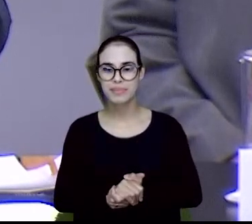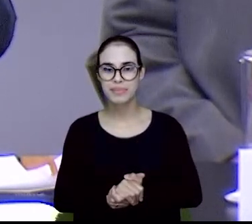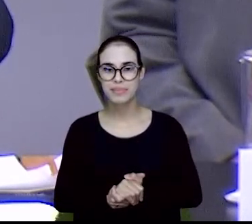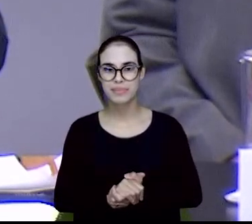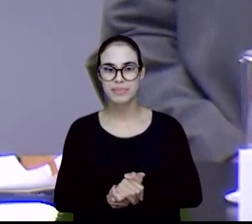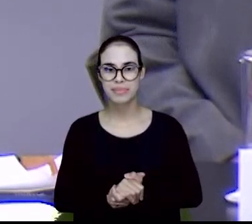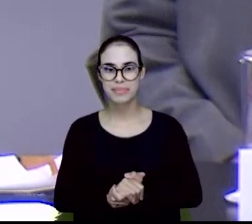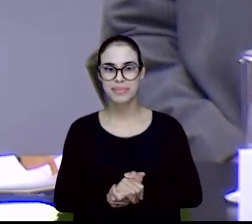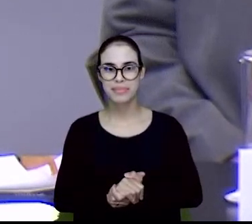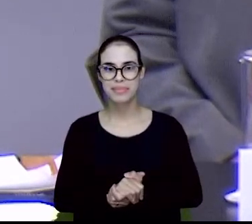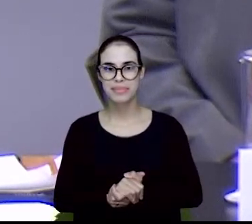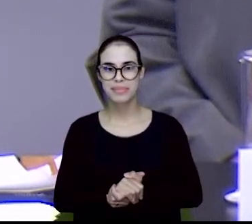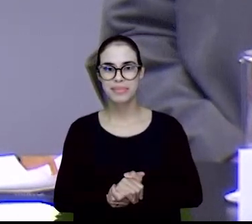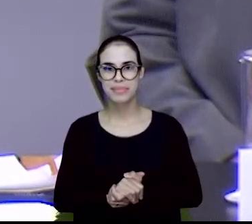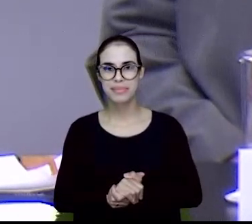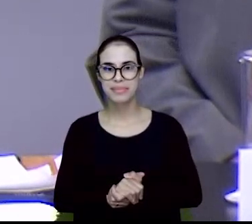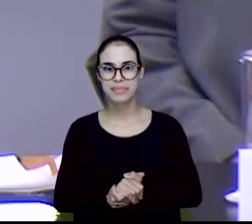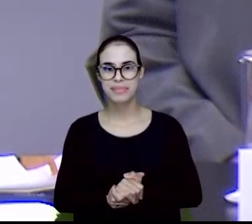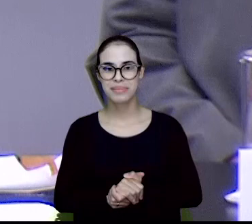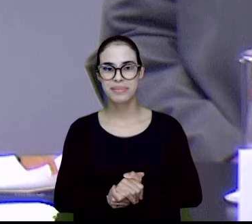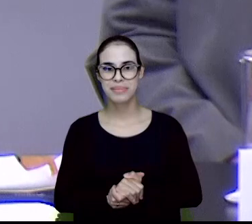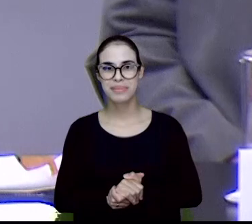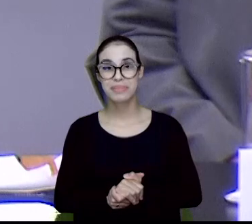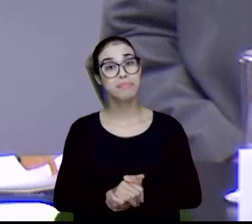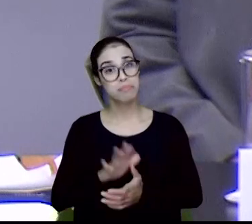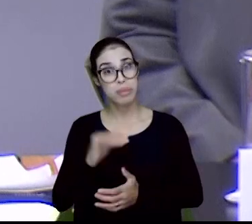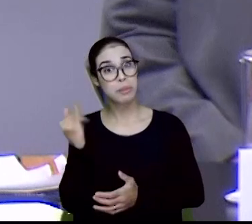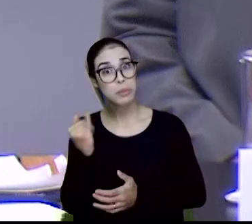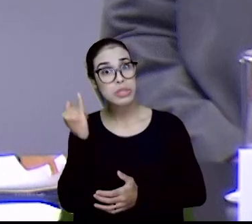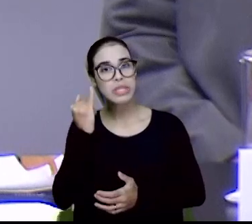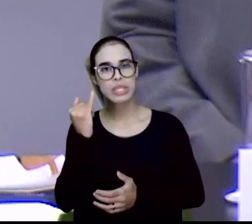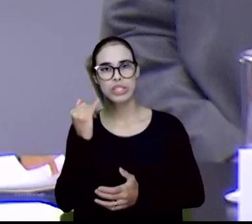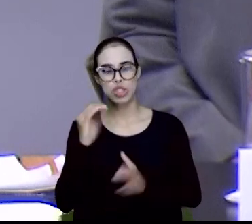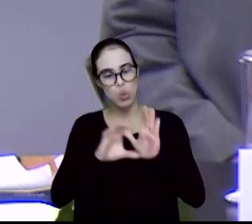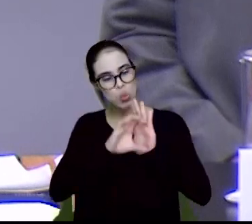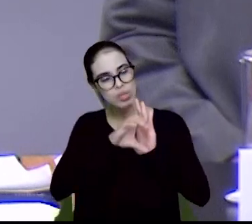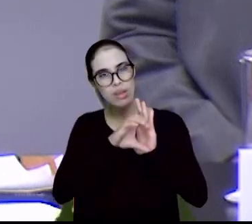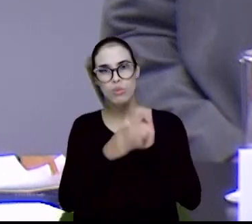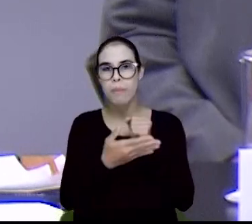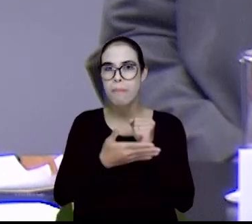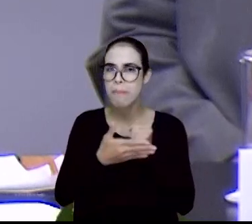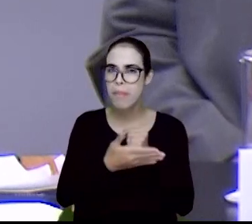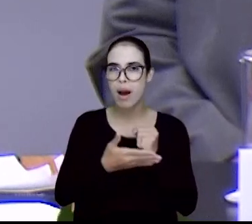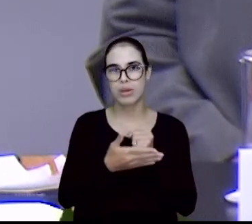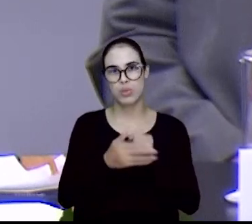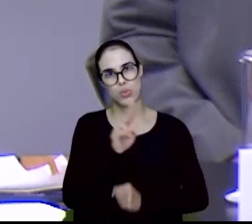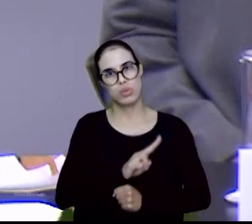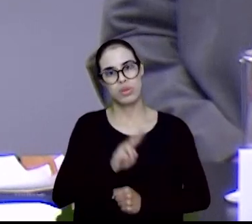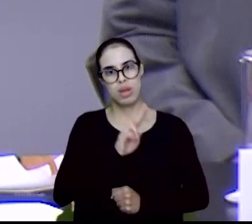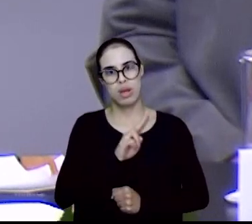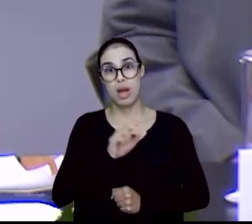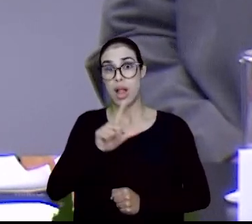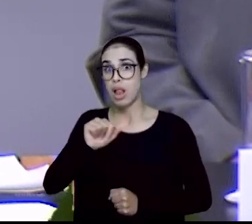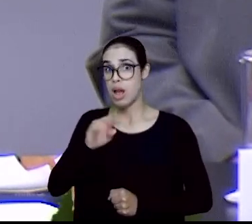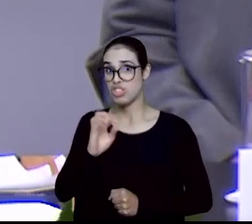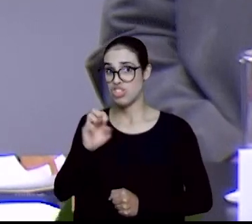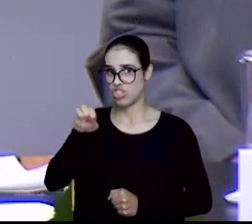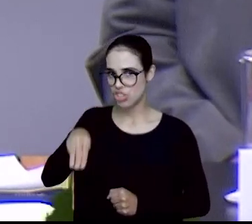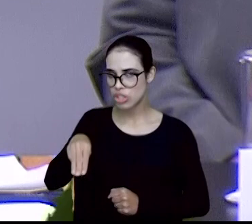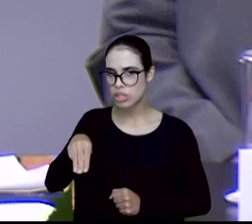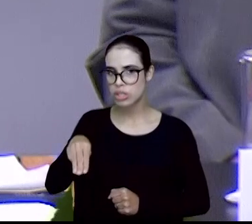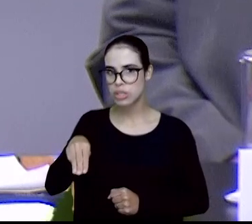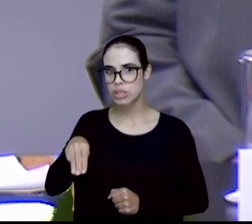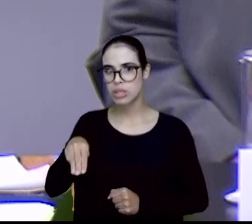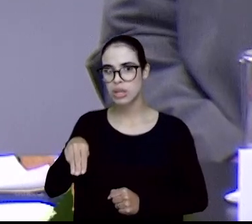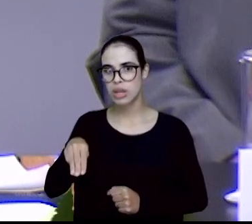a importância da gente assentar os conceitos básicos. E se usar latim, eu sou um defensor, nós celebramos com todos os tribunais um pacto